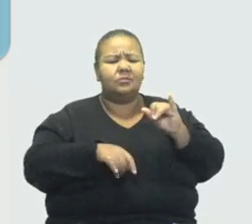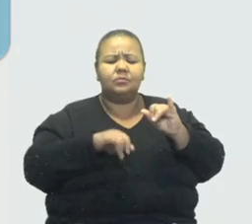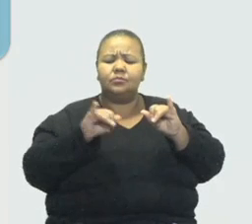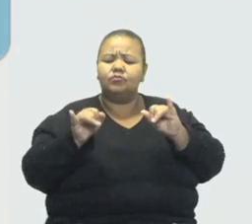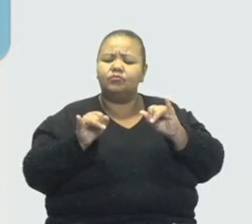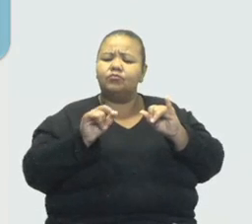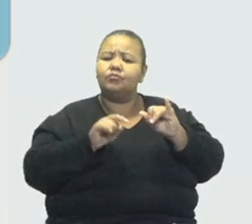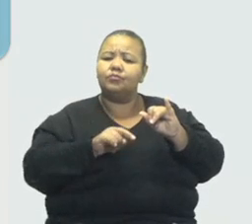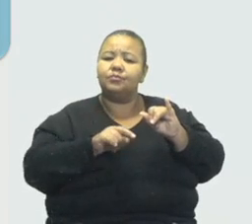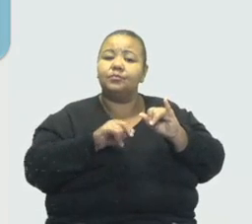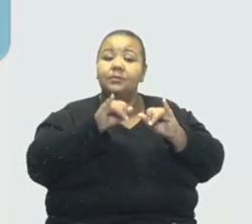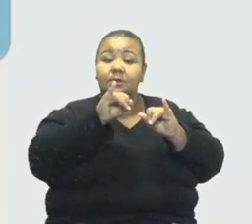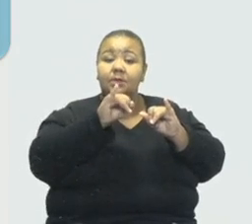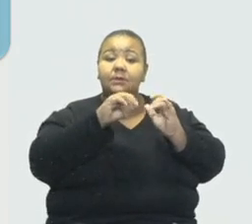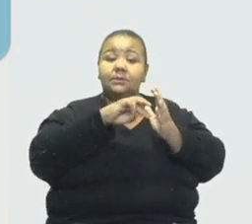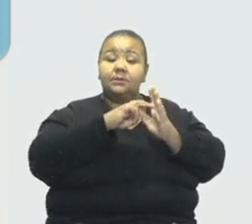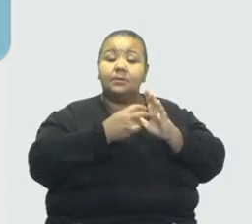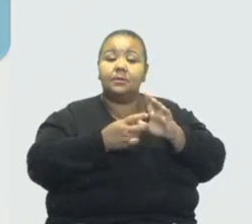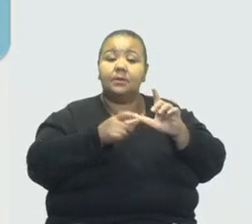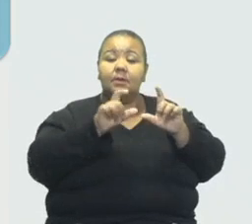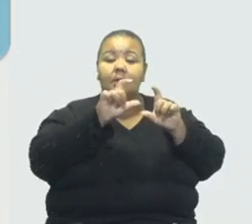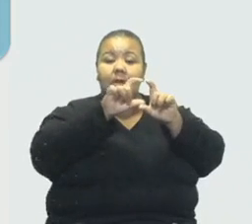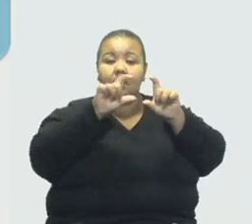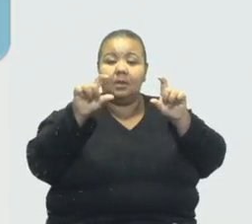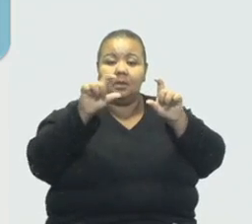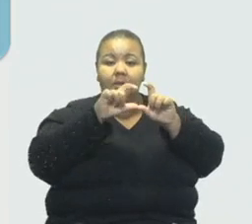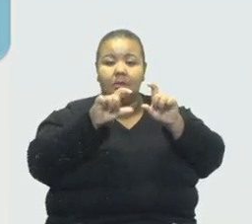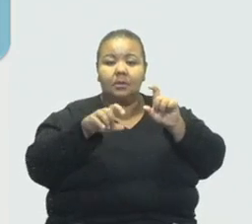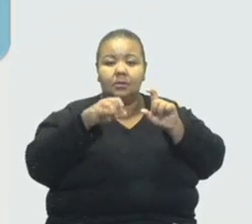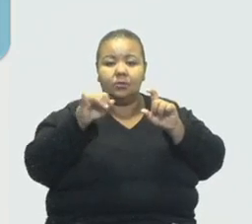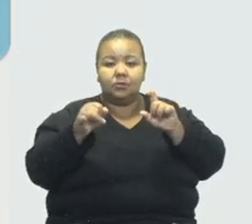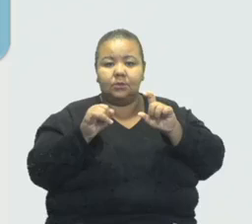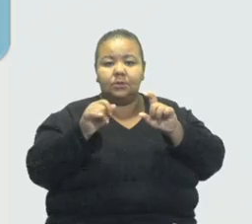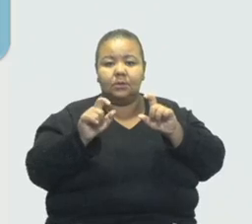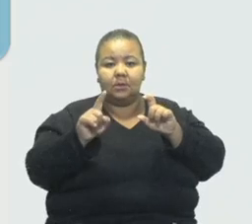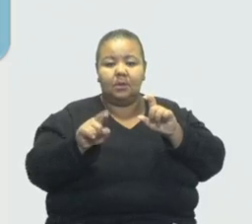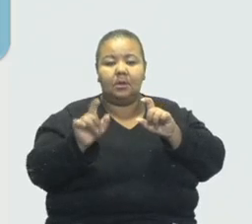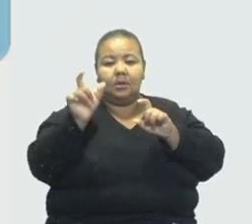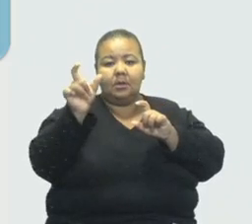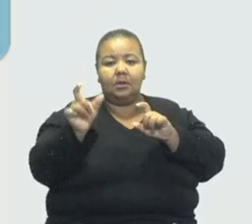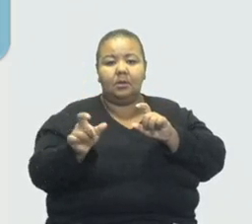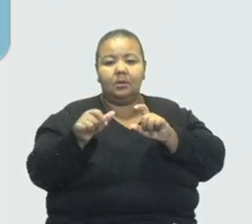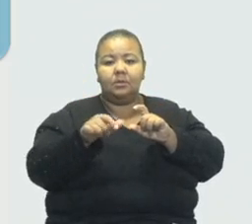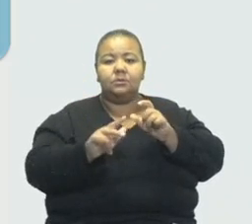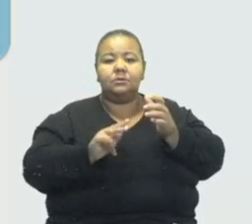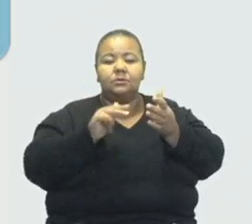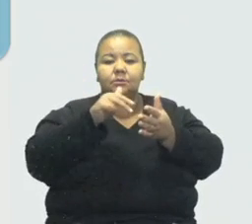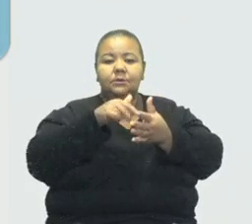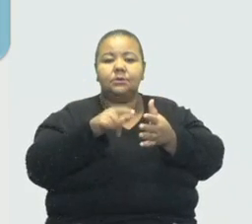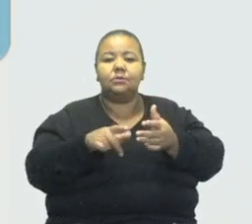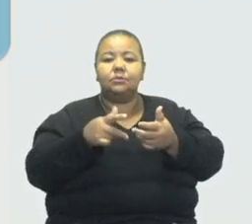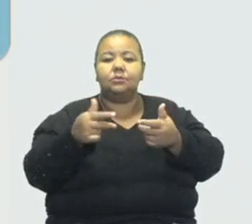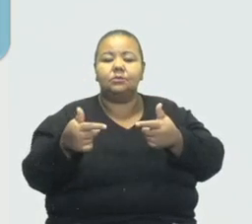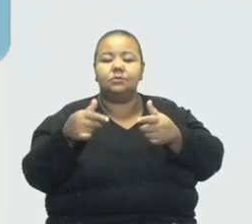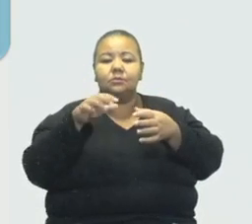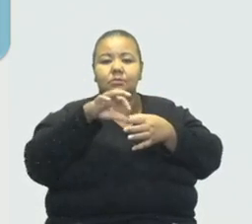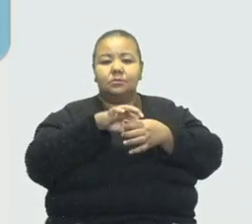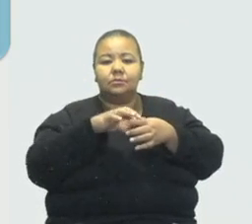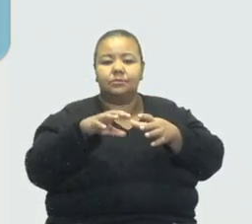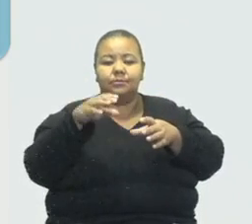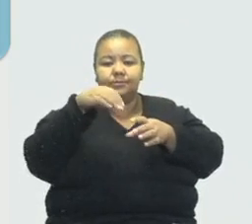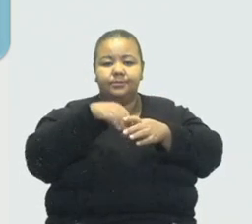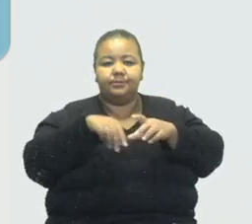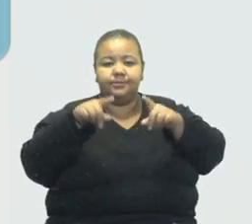O I, ele é a linha, e o J, ele é a coluna. Tá? É a posição dos nossos elementos que estão dispostos na